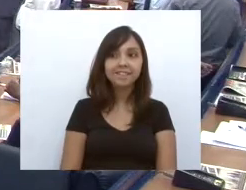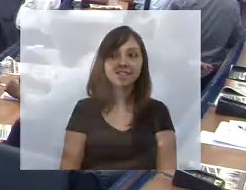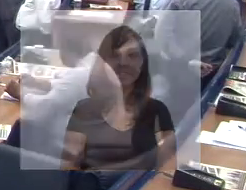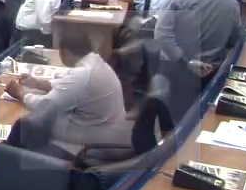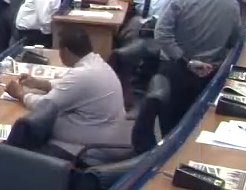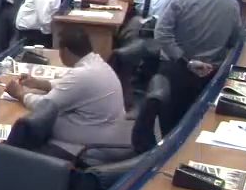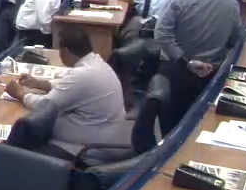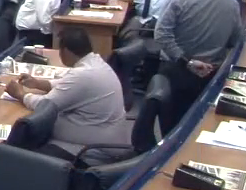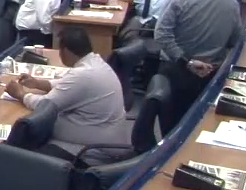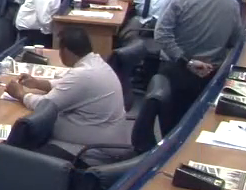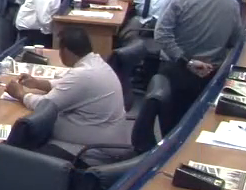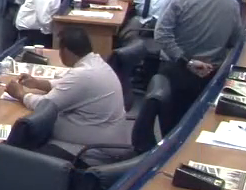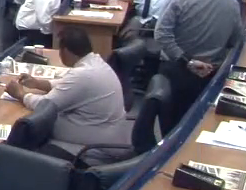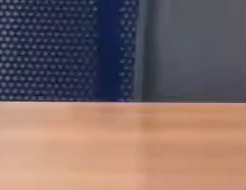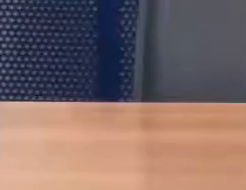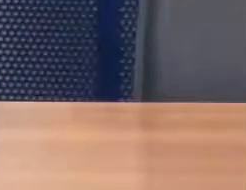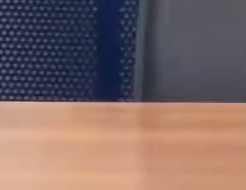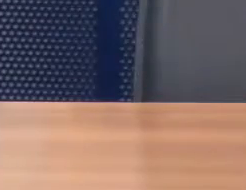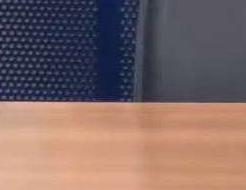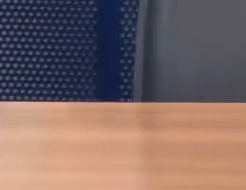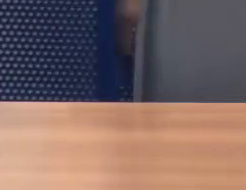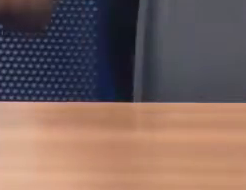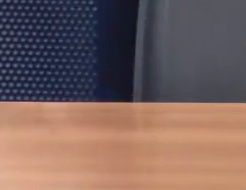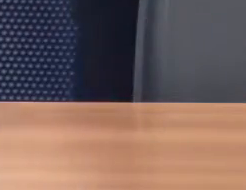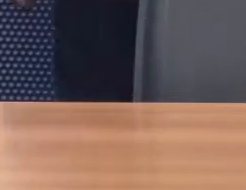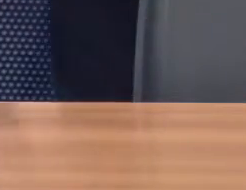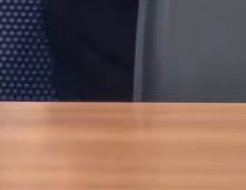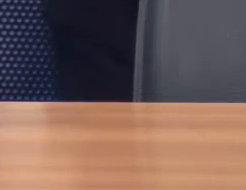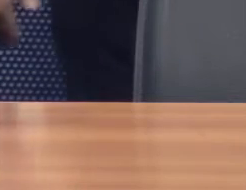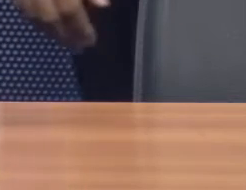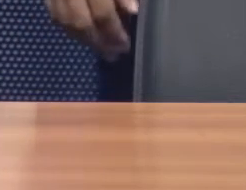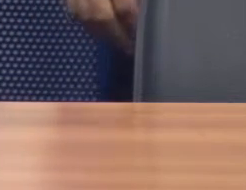Vereador. Vereador. Um segundo só.